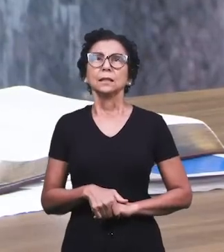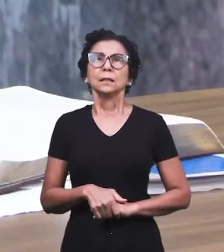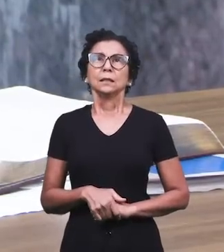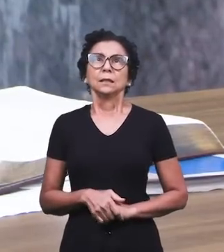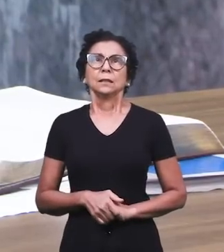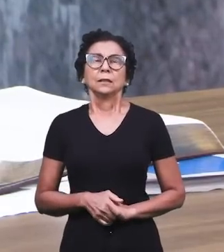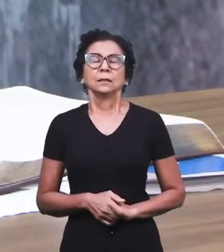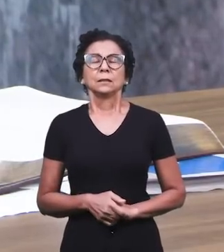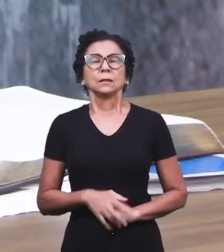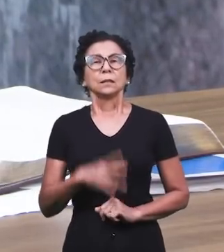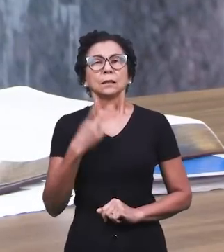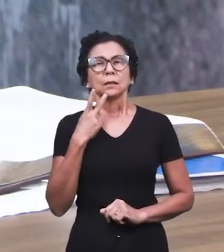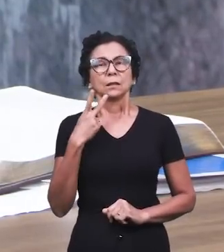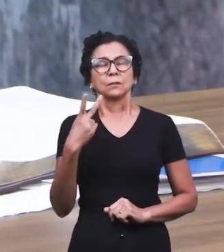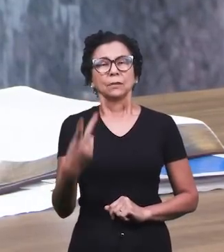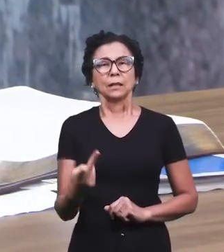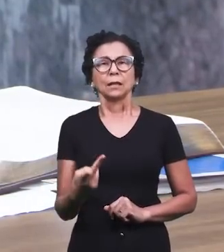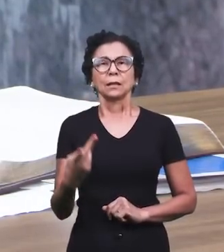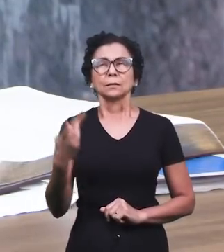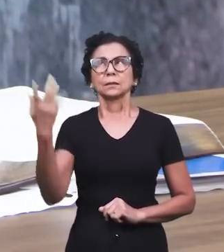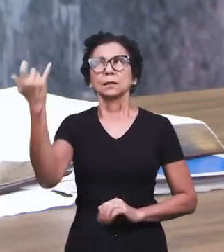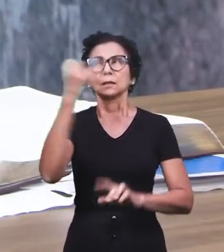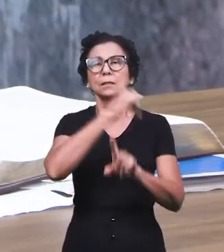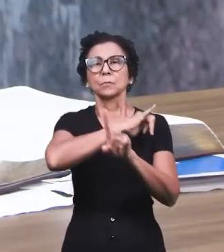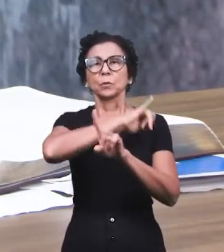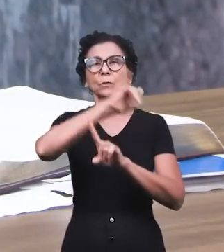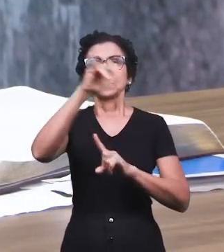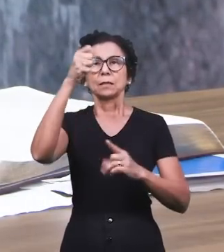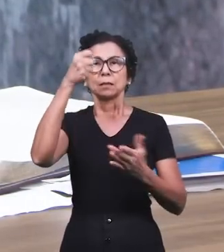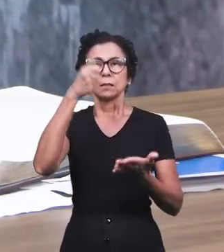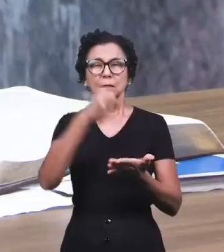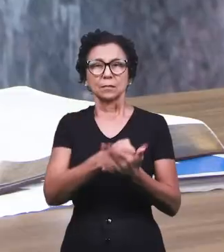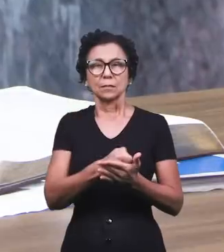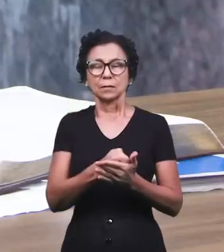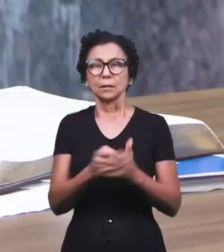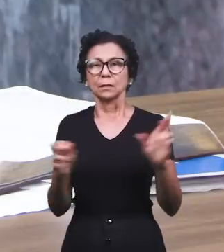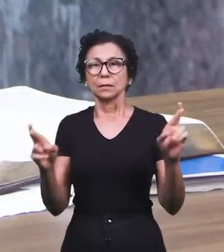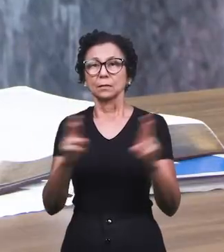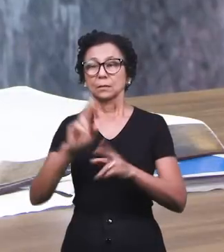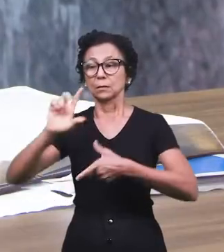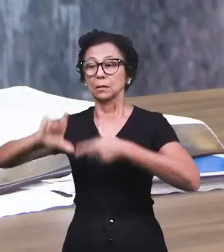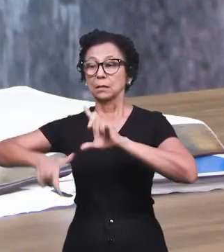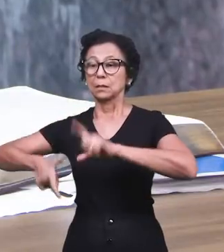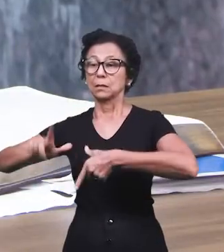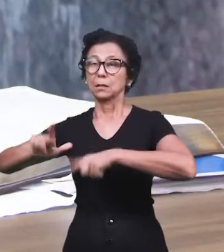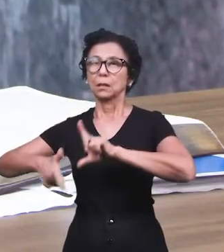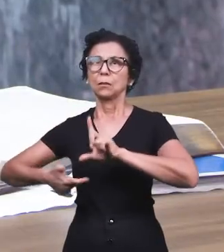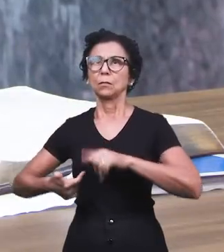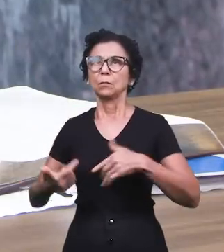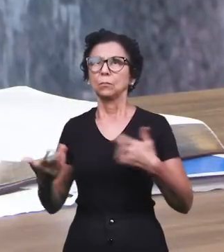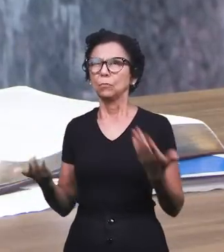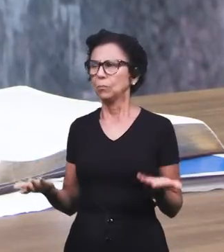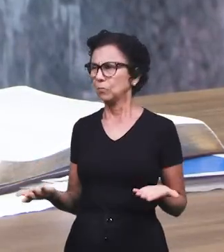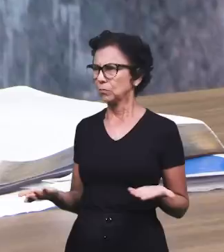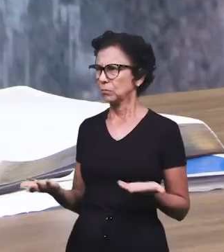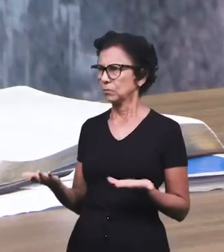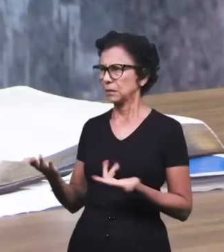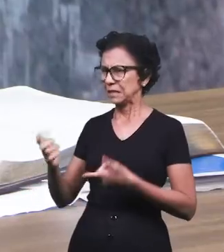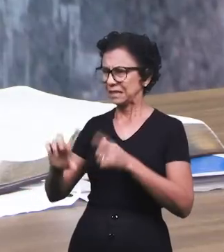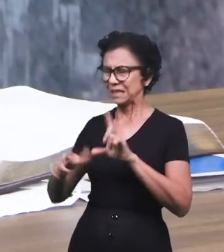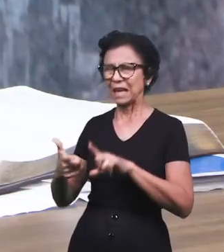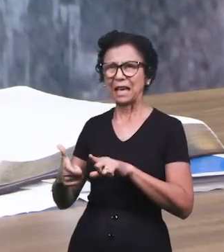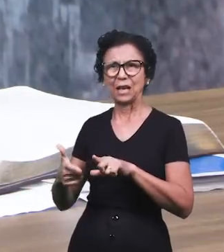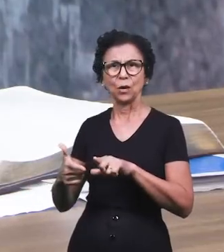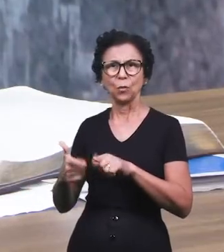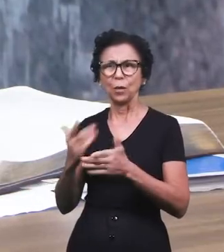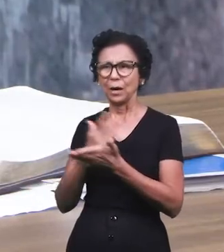respeito de o cumprimento das profecias está ligado a Israel, né? Alguém poderia perguntar, mas qual Israel? Não existe Israel,